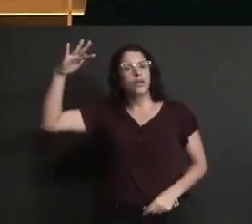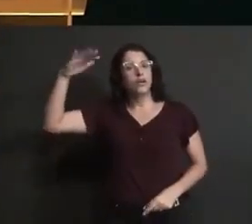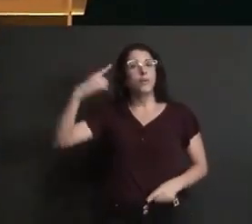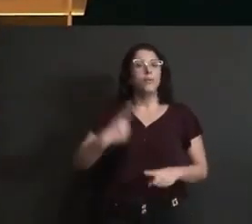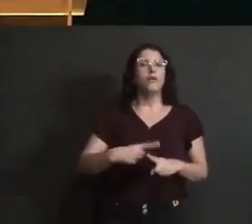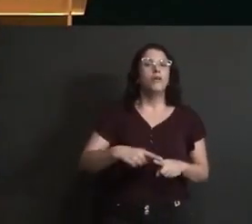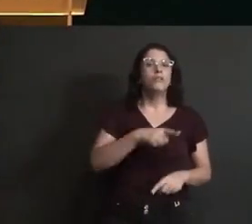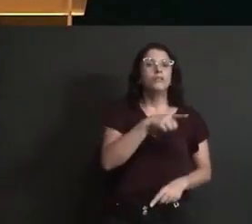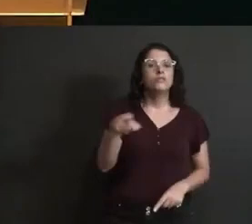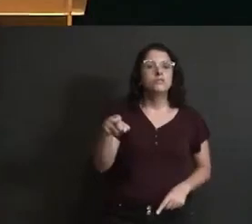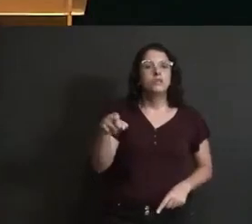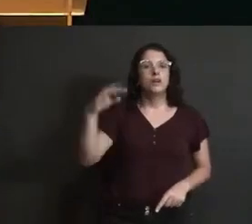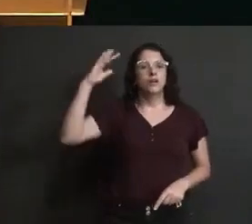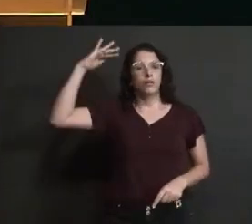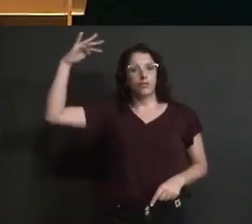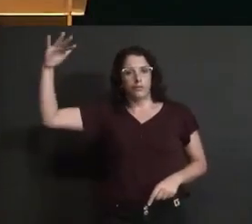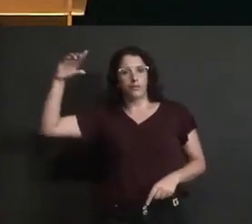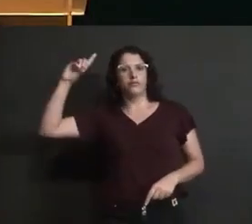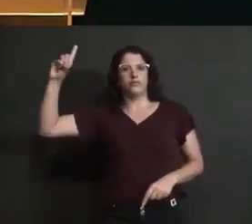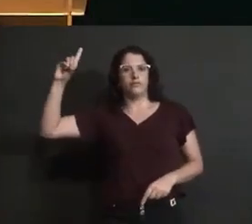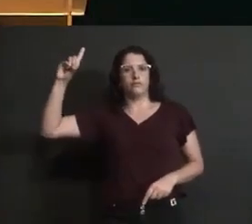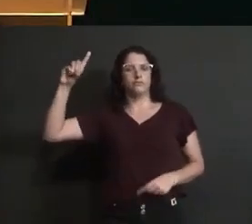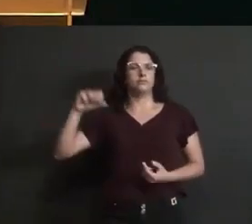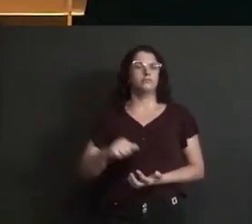o sonho de Deus.